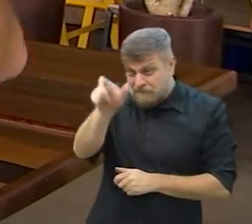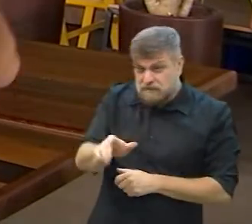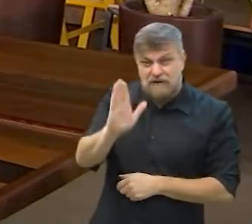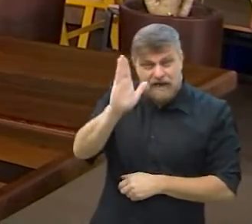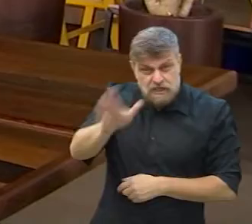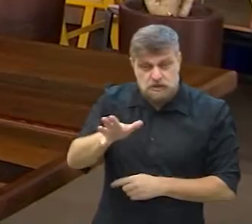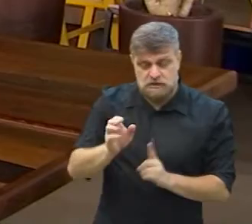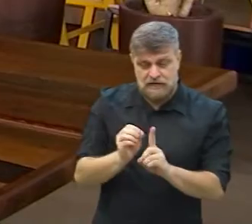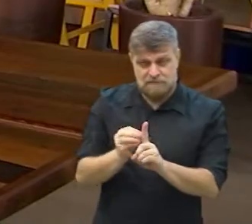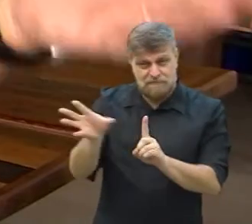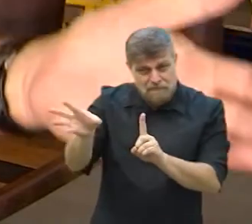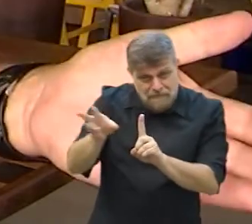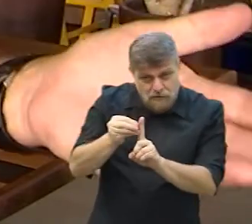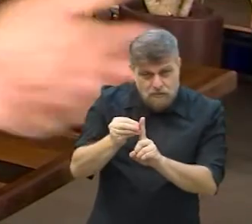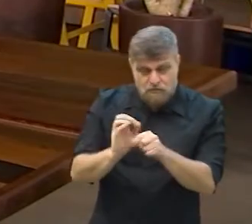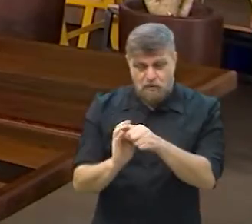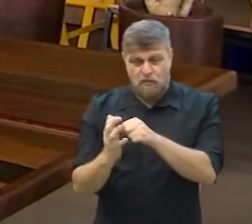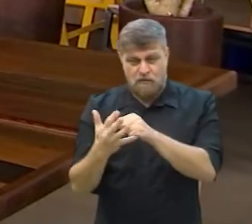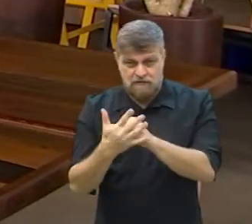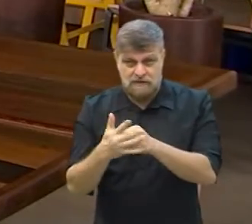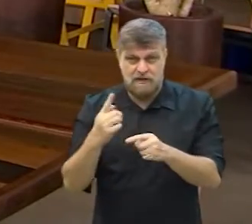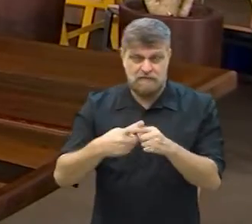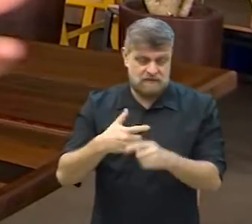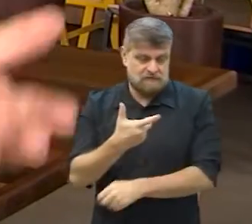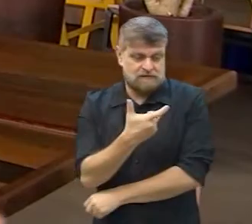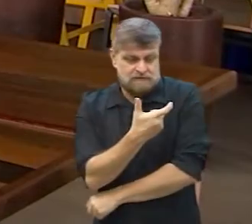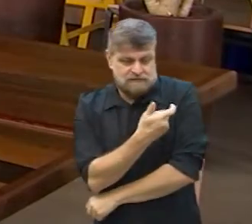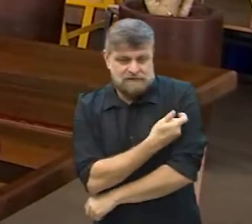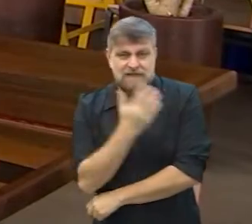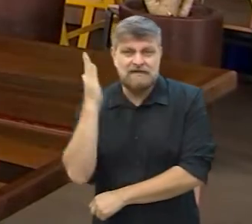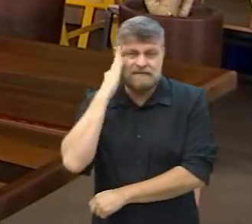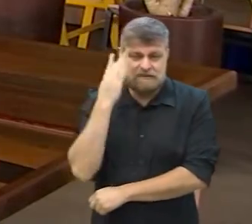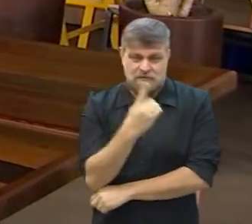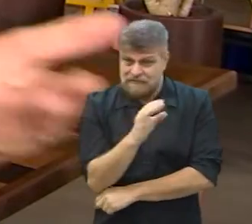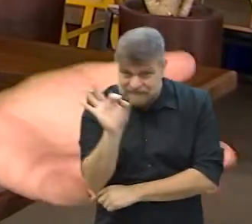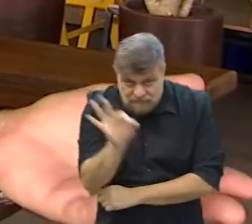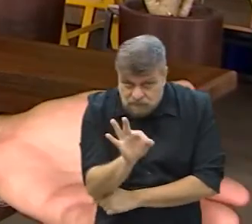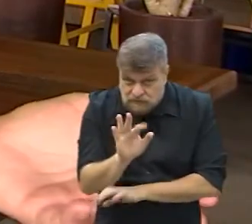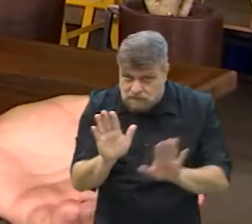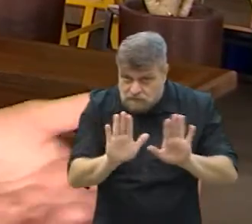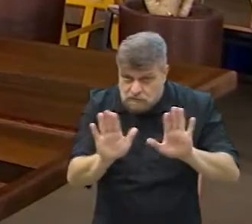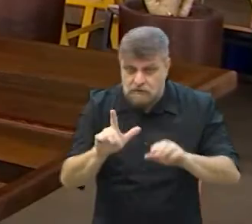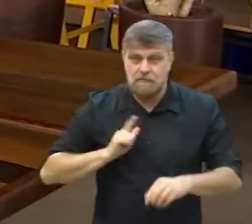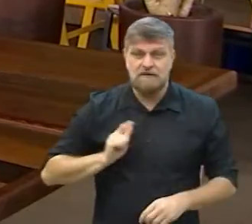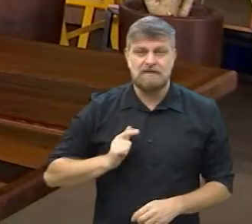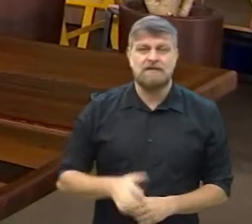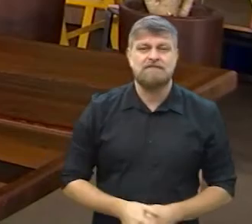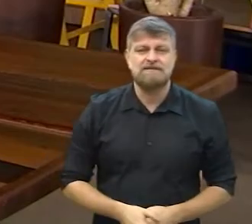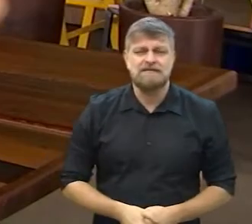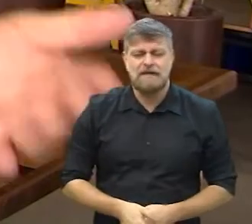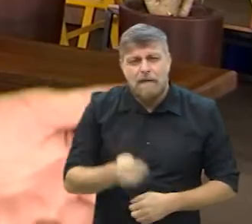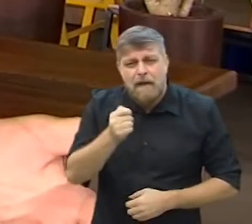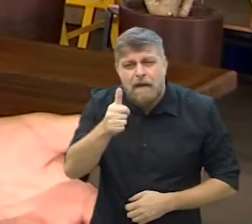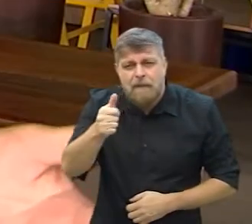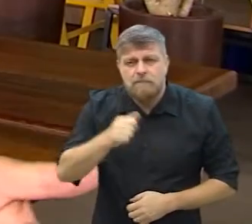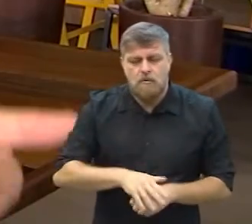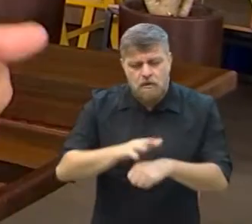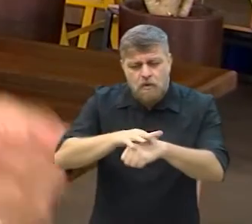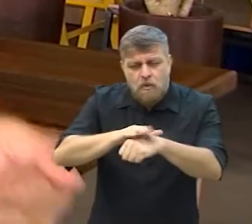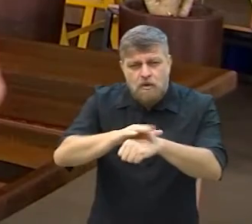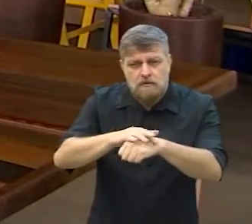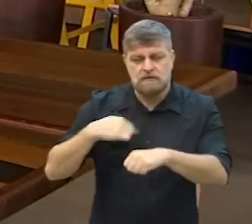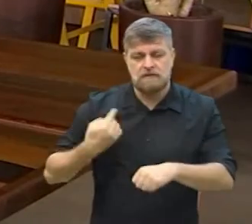que, porventura, estiverem infectados, já que a eficácia da vacina não é de 100%, ainda assim terão sintomas